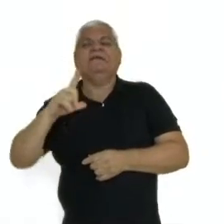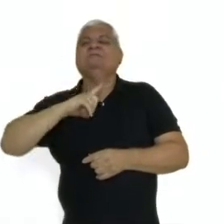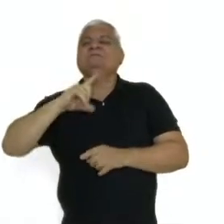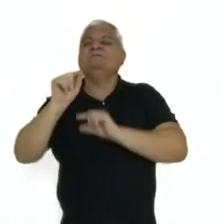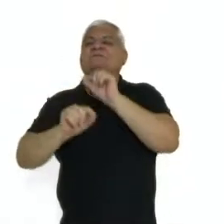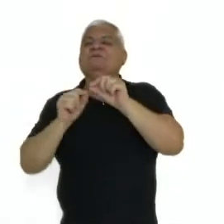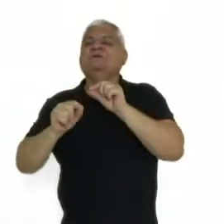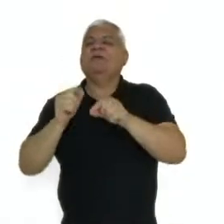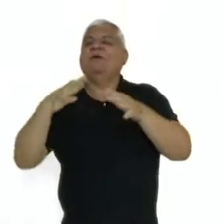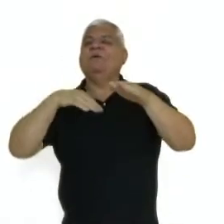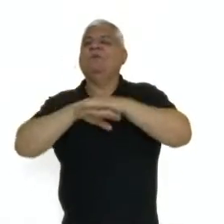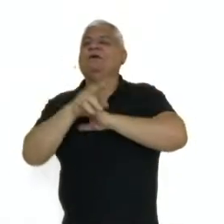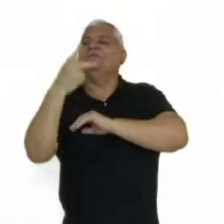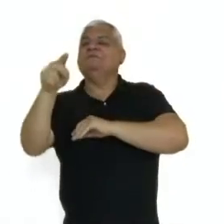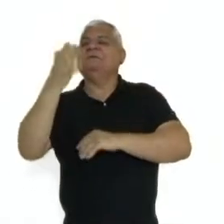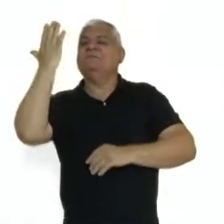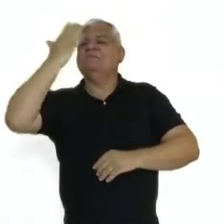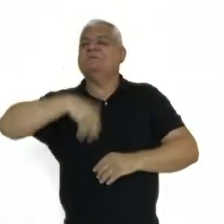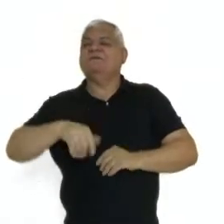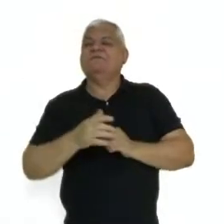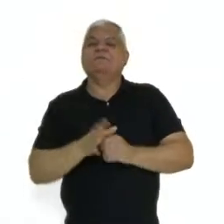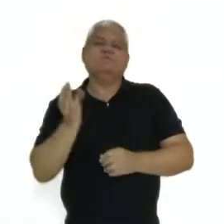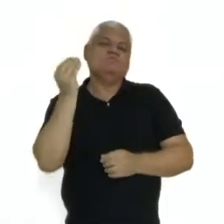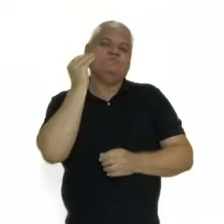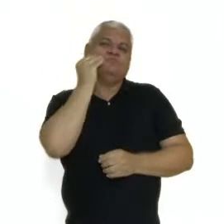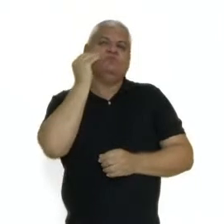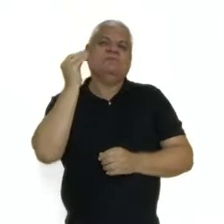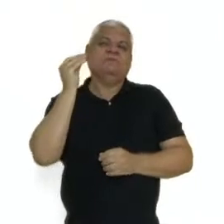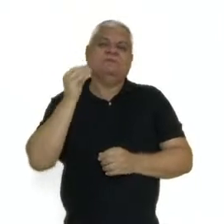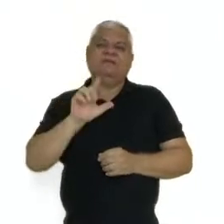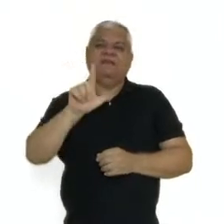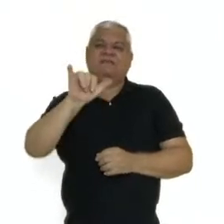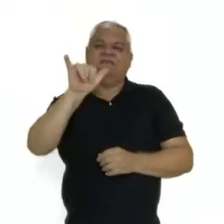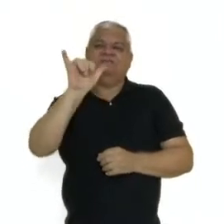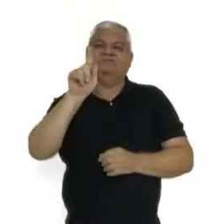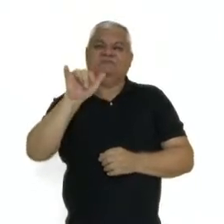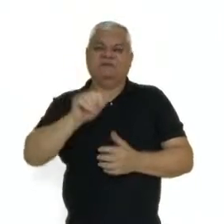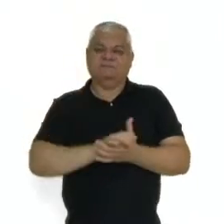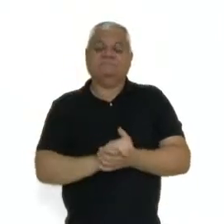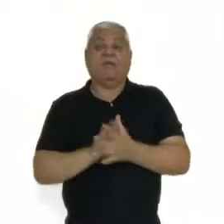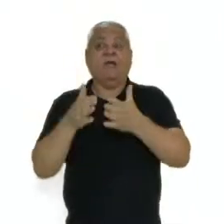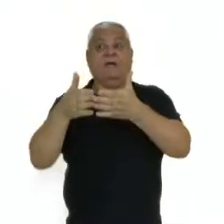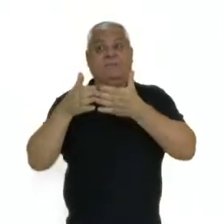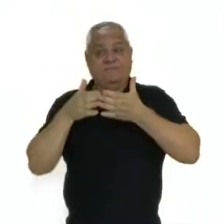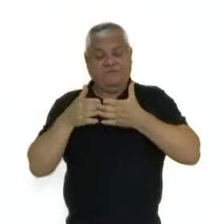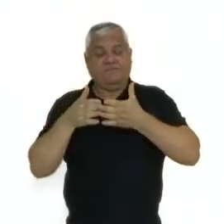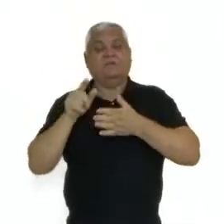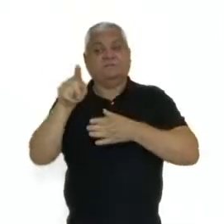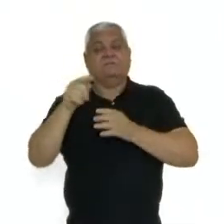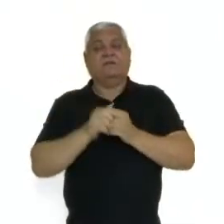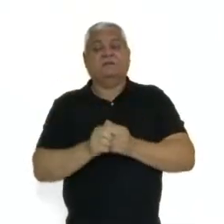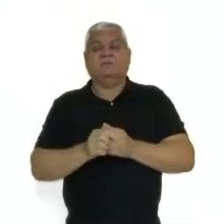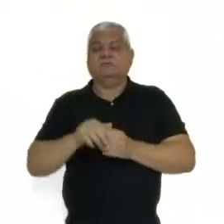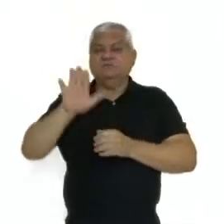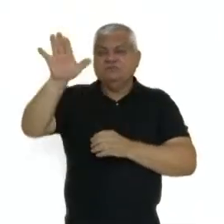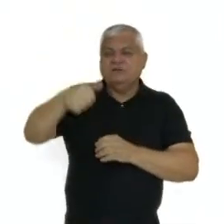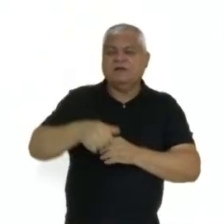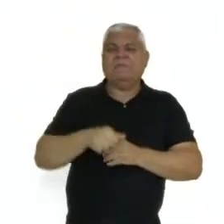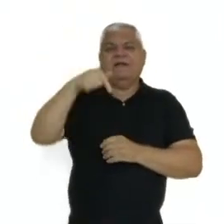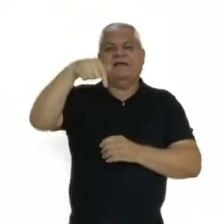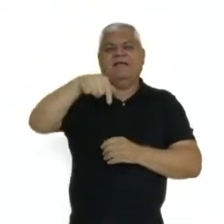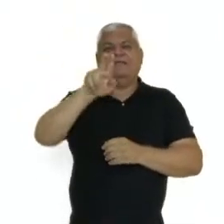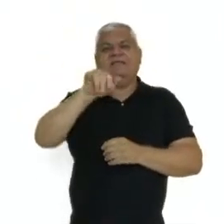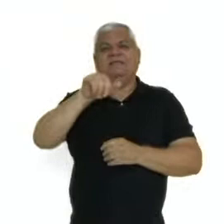do seu. Aí vai a prova. Beijo carinhoso, Lígia. Ah, por favor, estenda o pedido ao Mário Quintana,